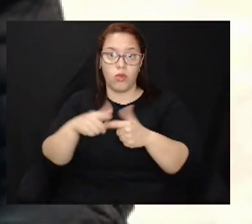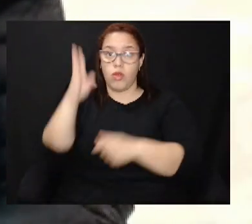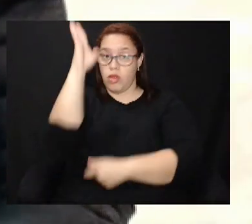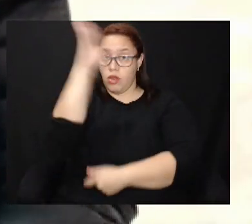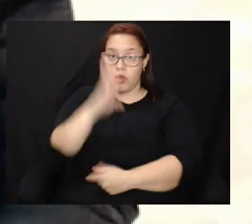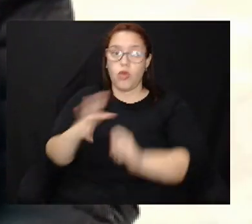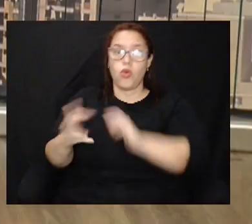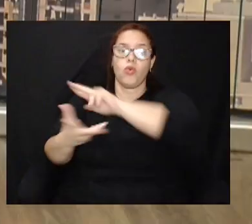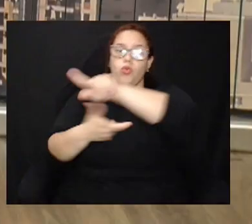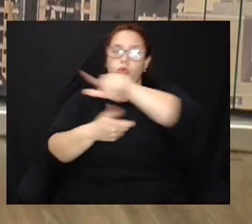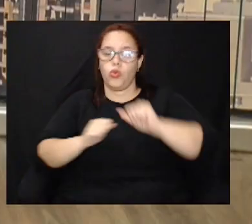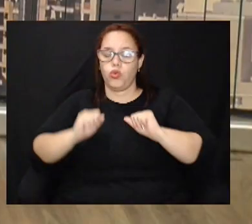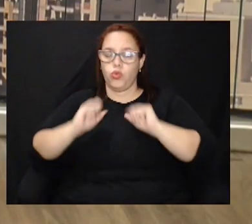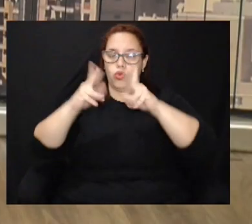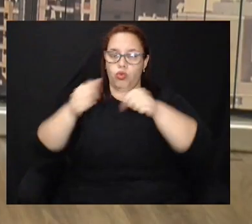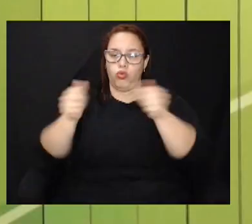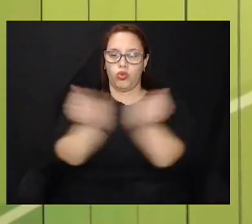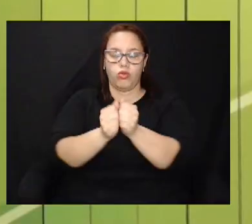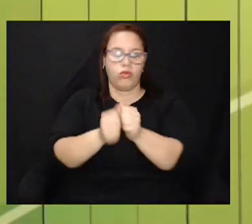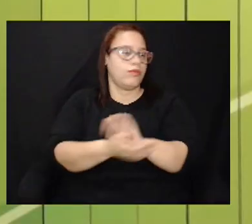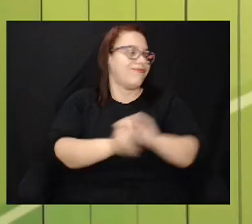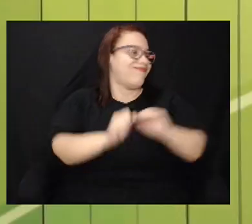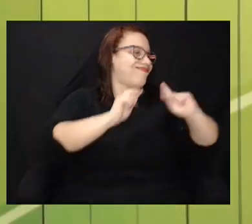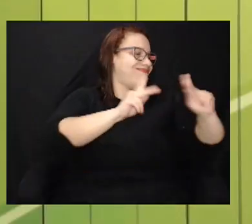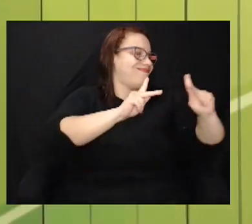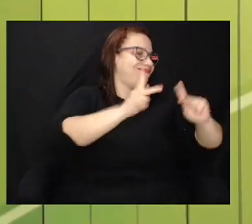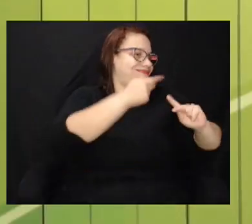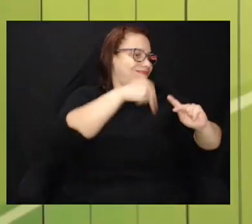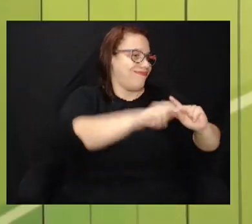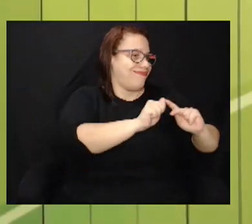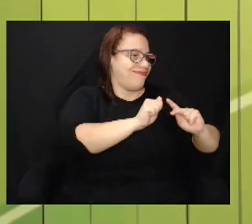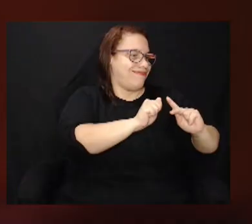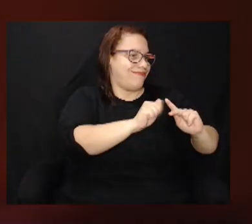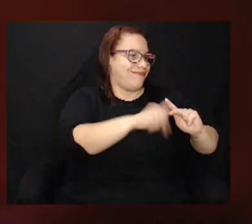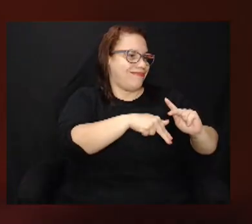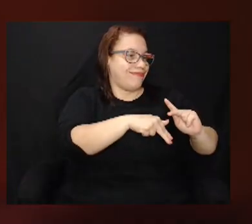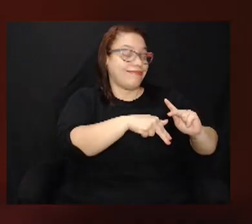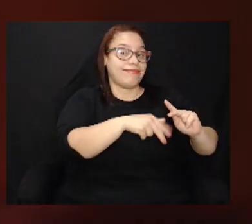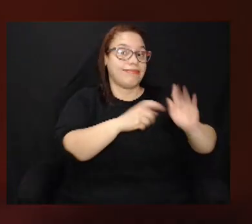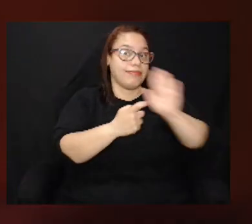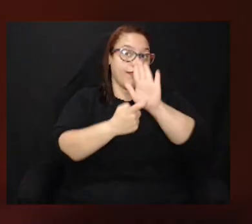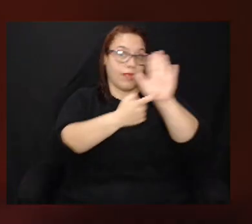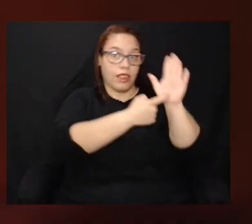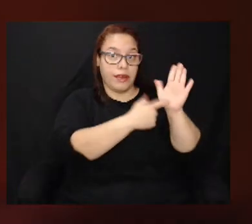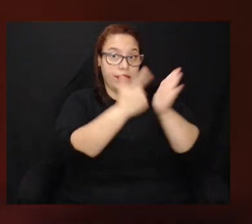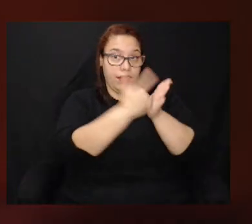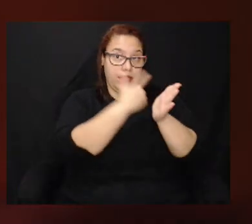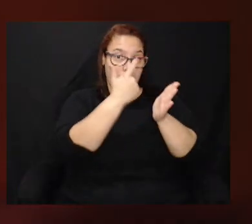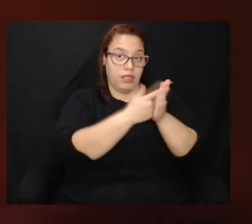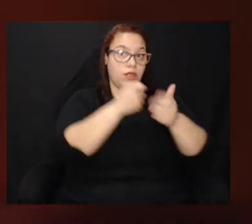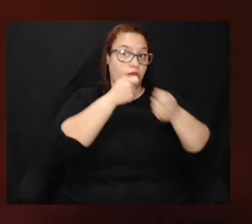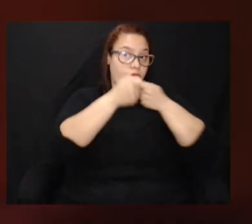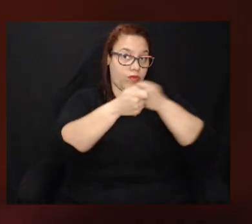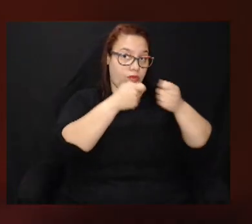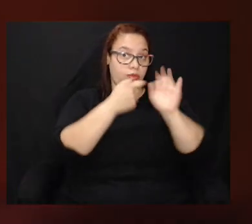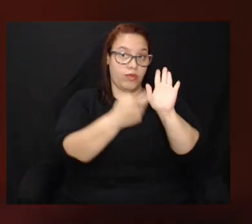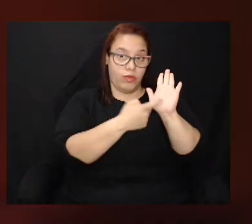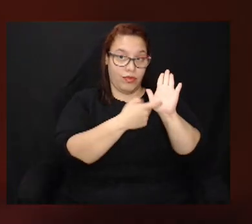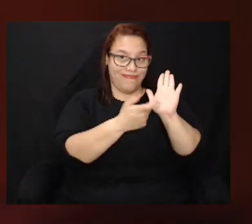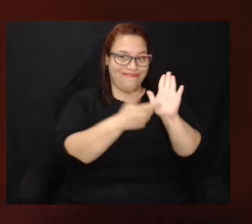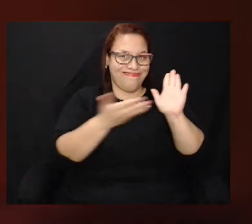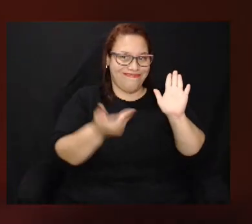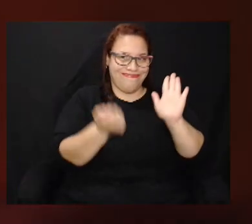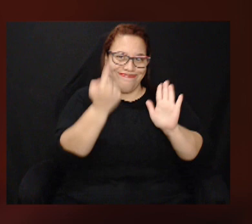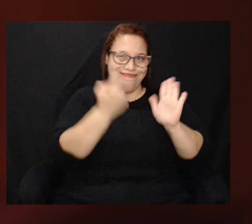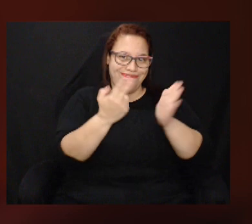solução. Tá certo, então. Olha, a gente está mostrando aí, durante a entrevista, algumas ilustrações,